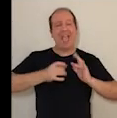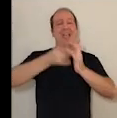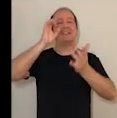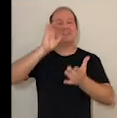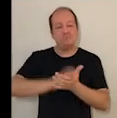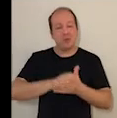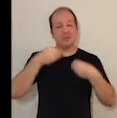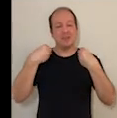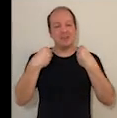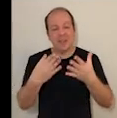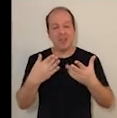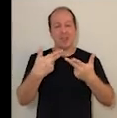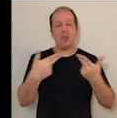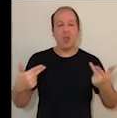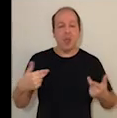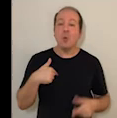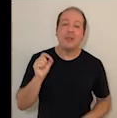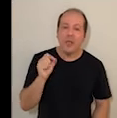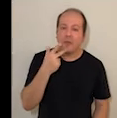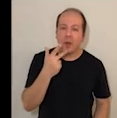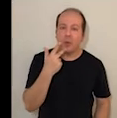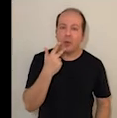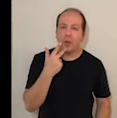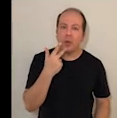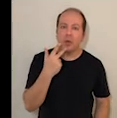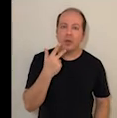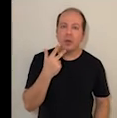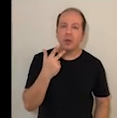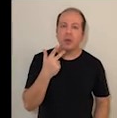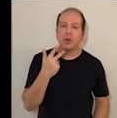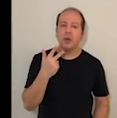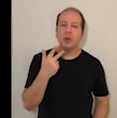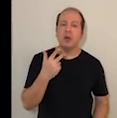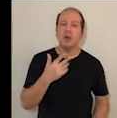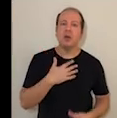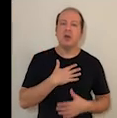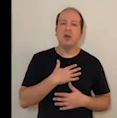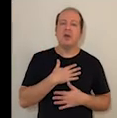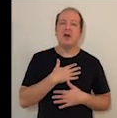tudo. Até minha esposa eu lhe cedi para trazer alguma alegria. O que foi que o senhor disse?